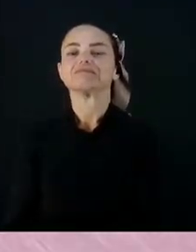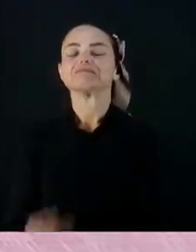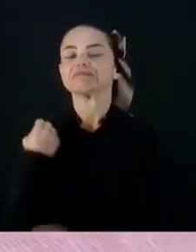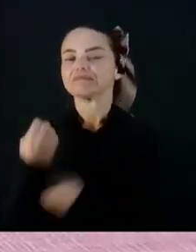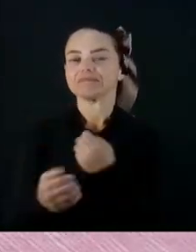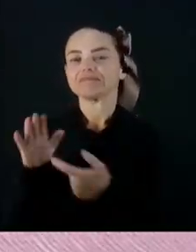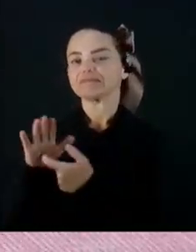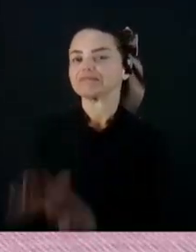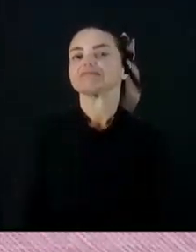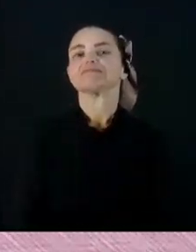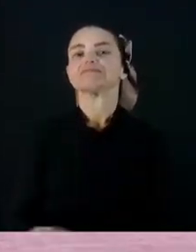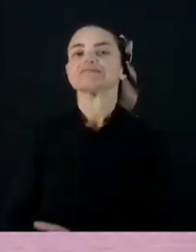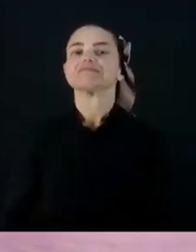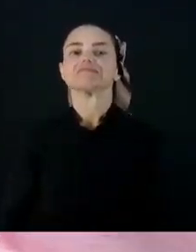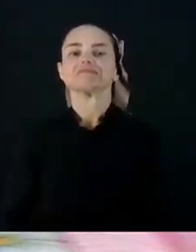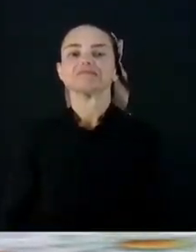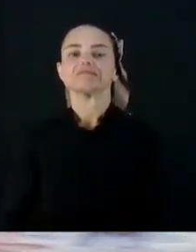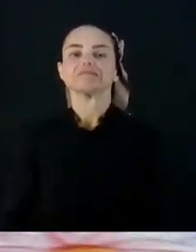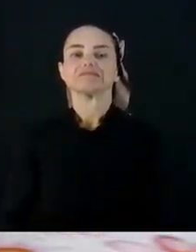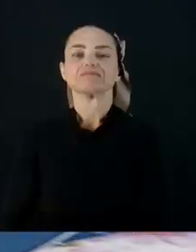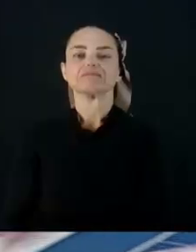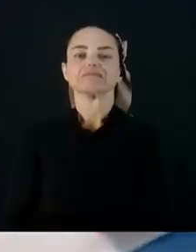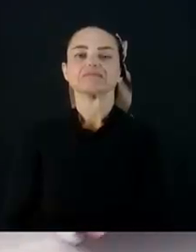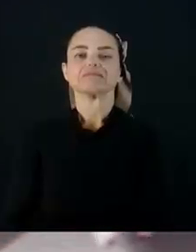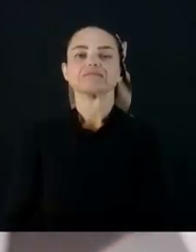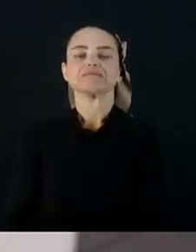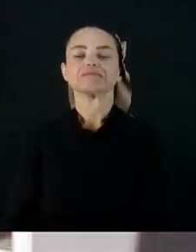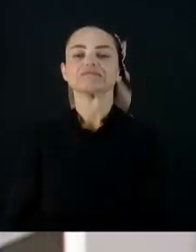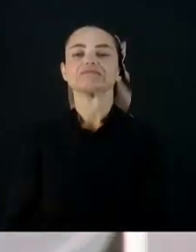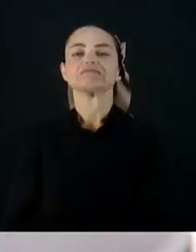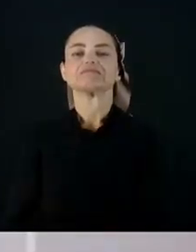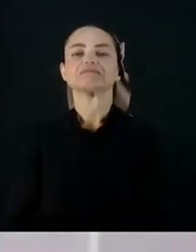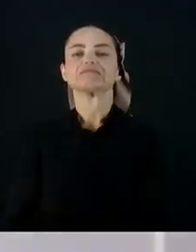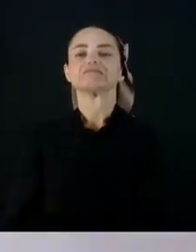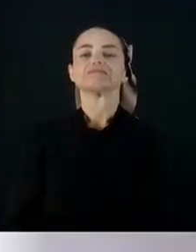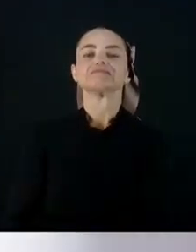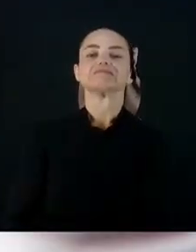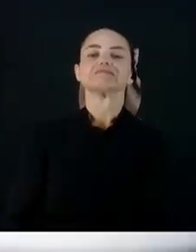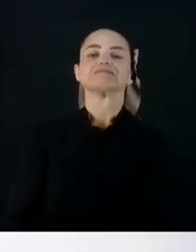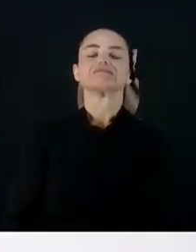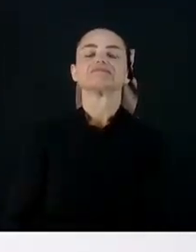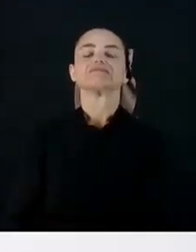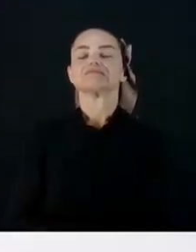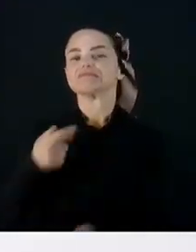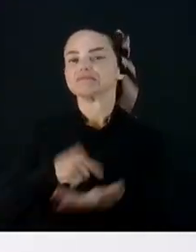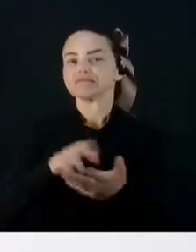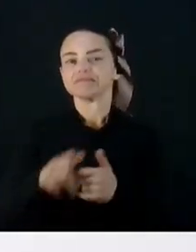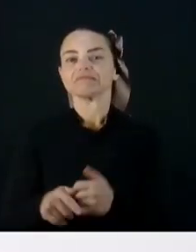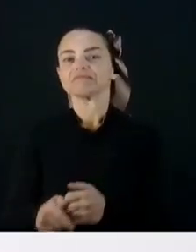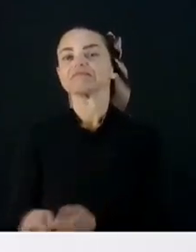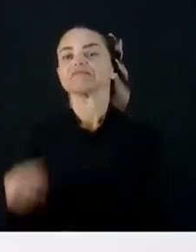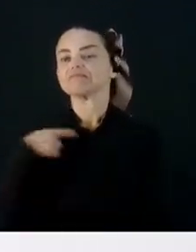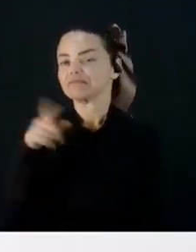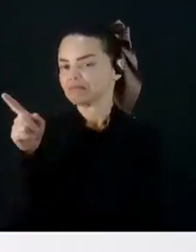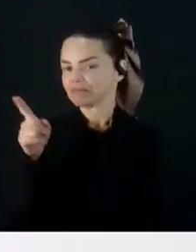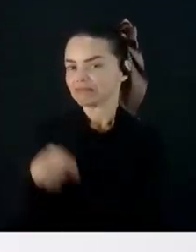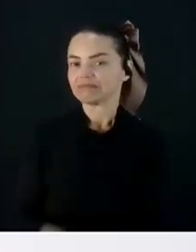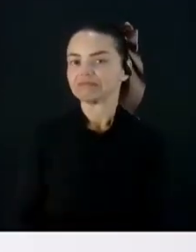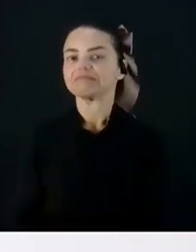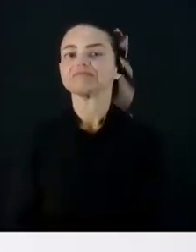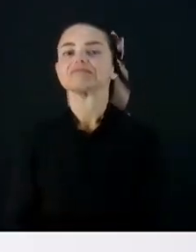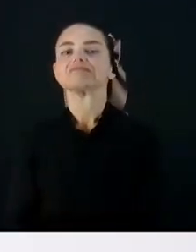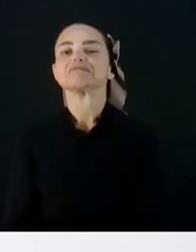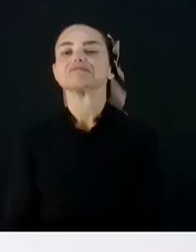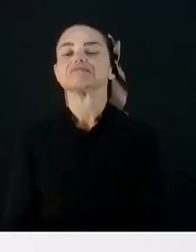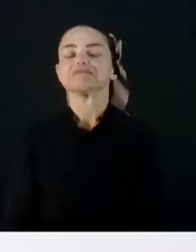vou costurar essa daqui. É o outro lado, né? Então, muitas peças que são acabadas precisam do viés de